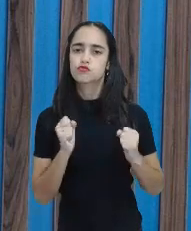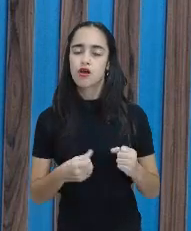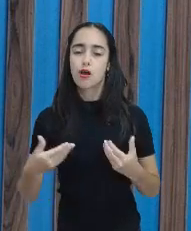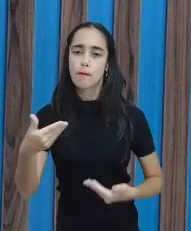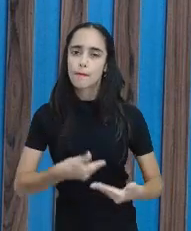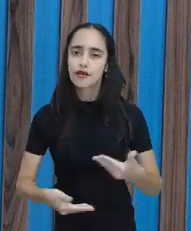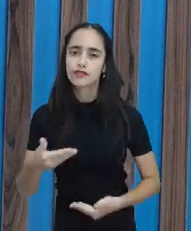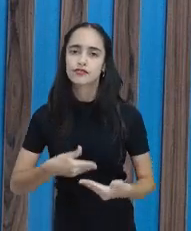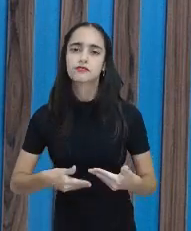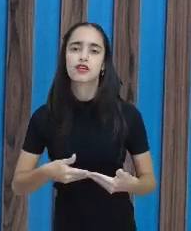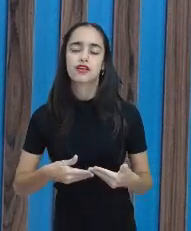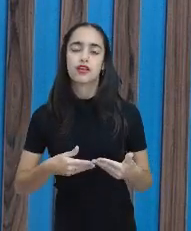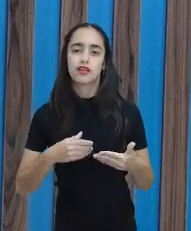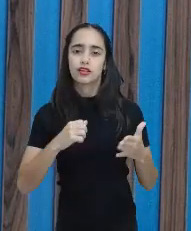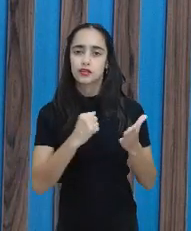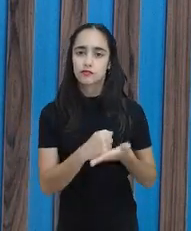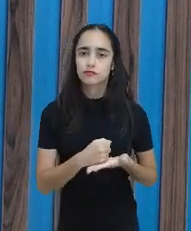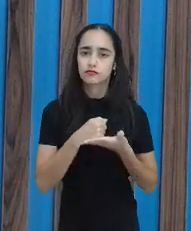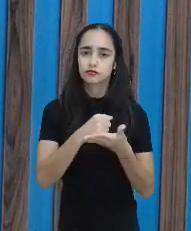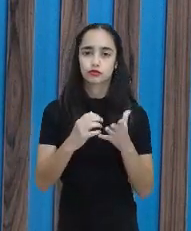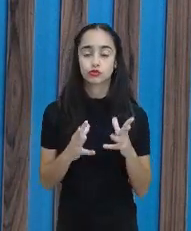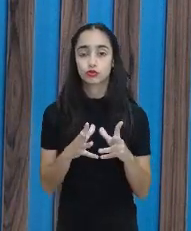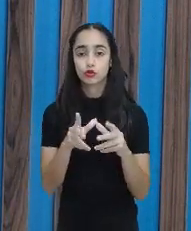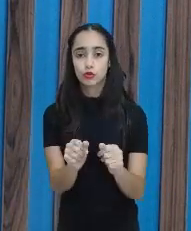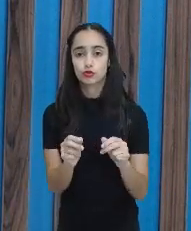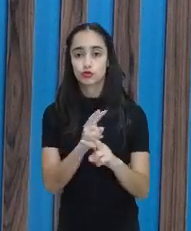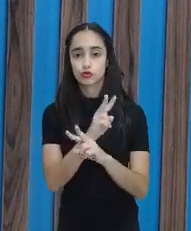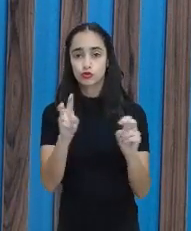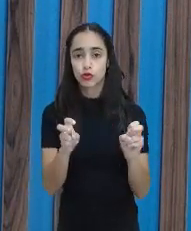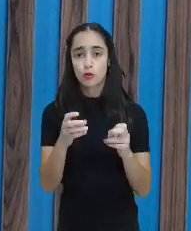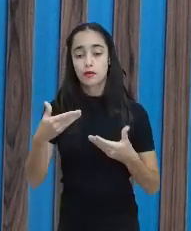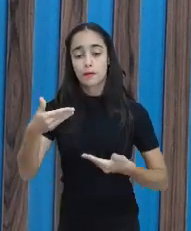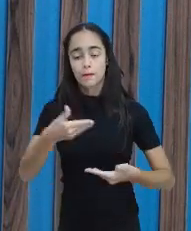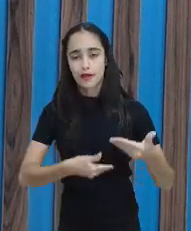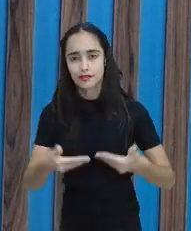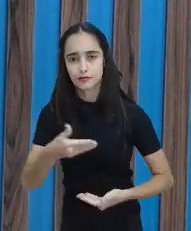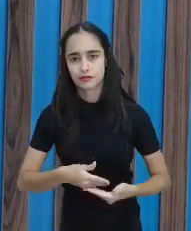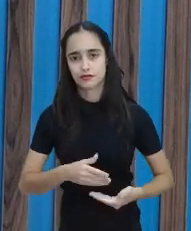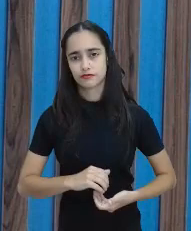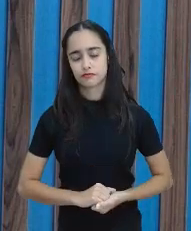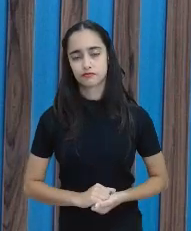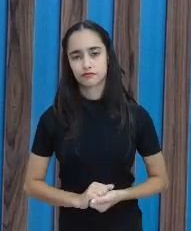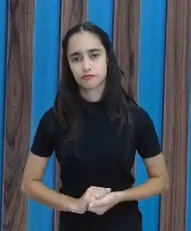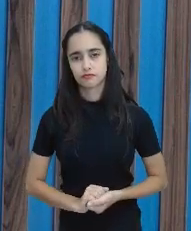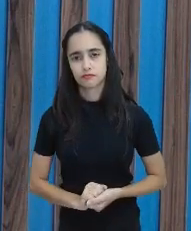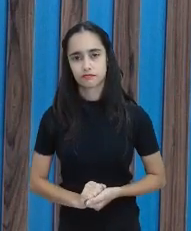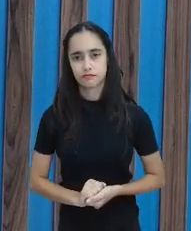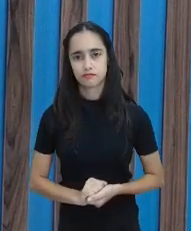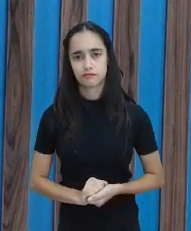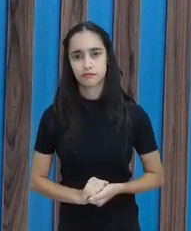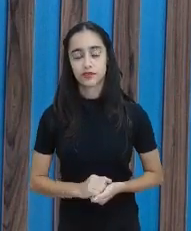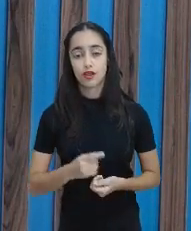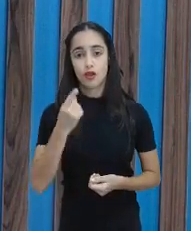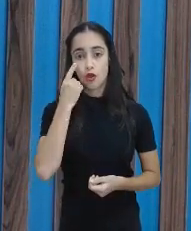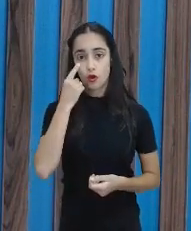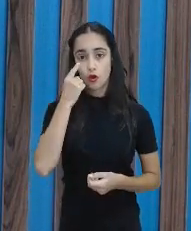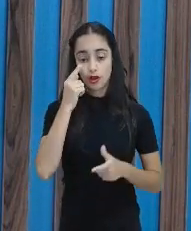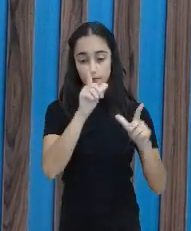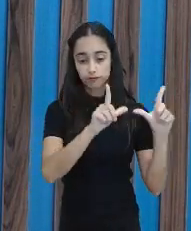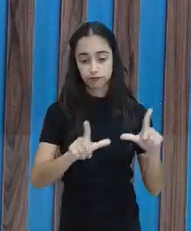né, toda essa questão aí da participação. Então, vejam só em tela cheia.